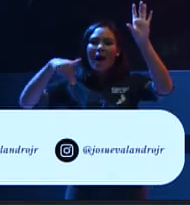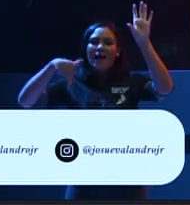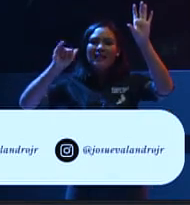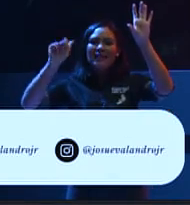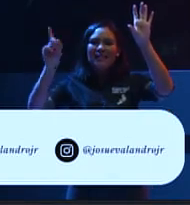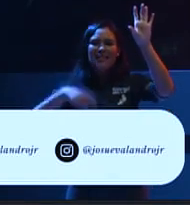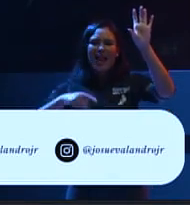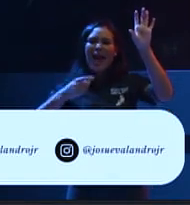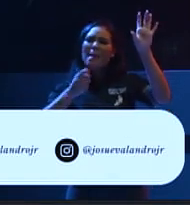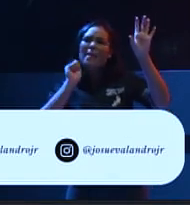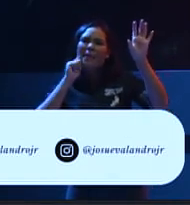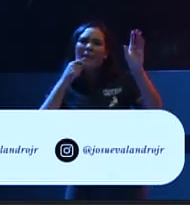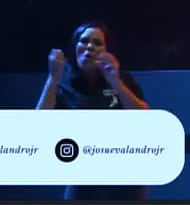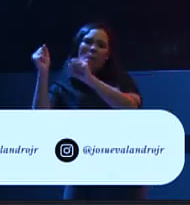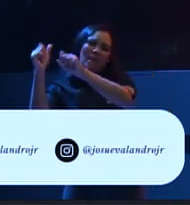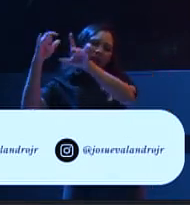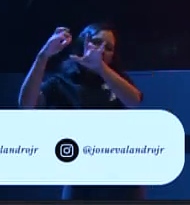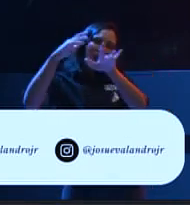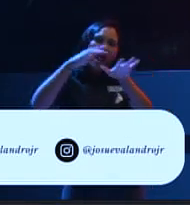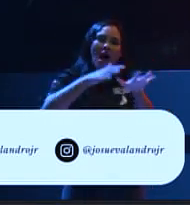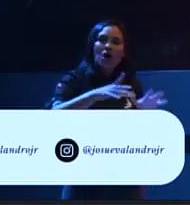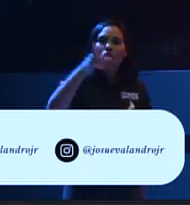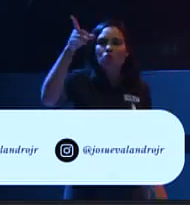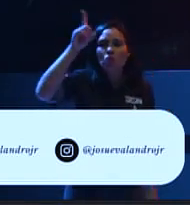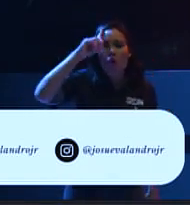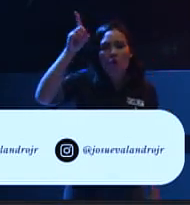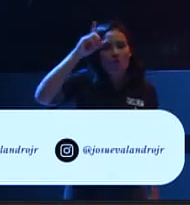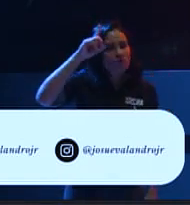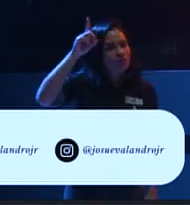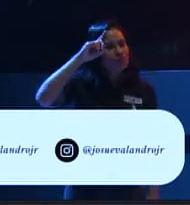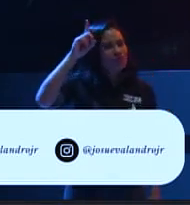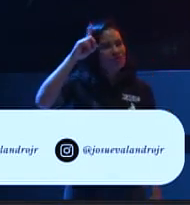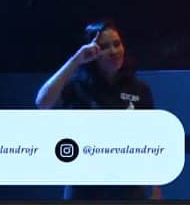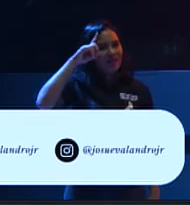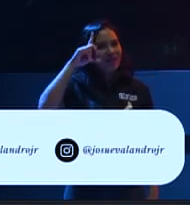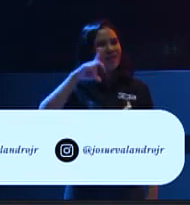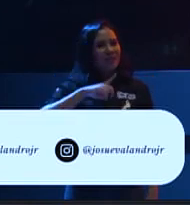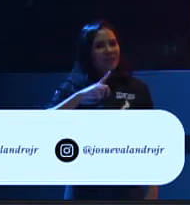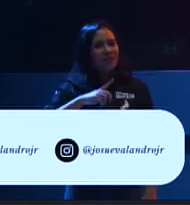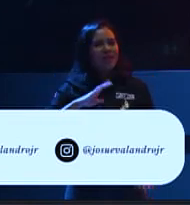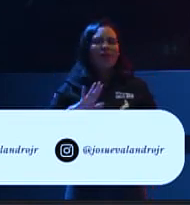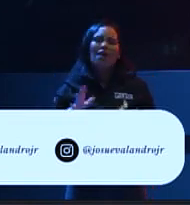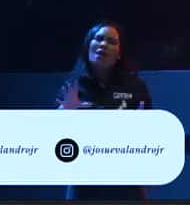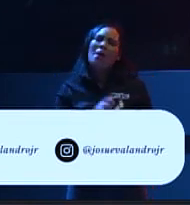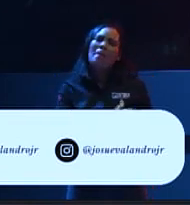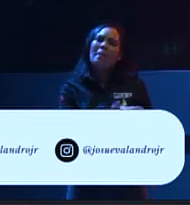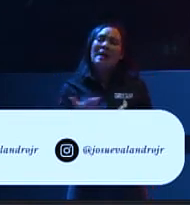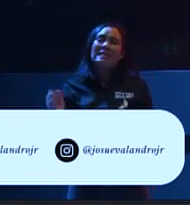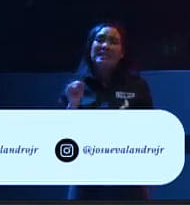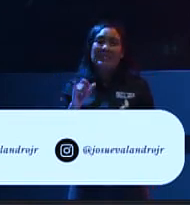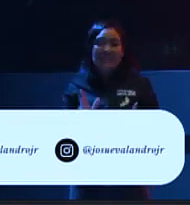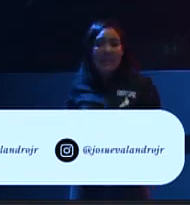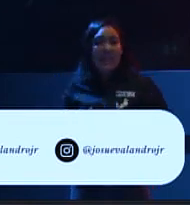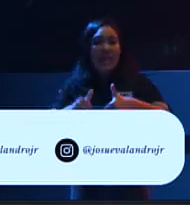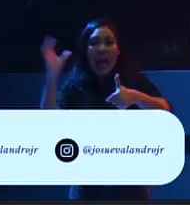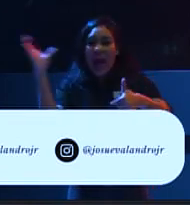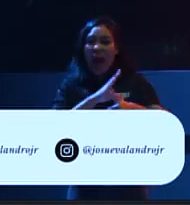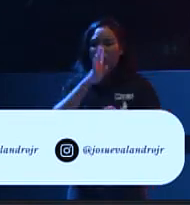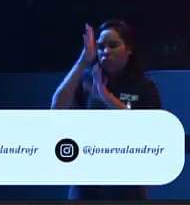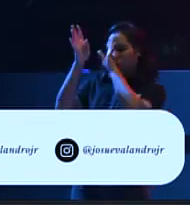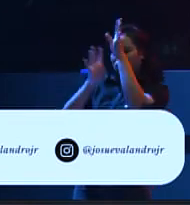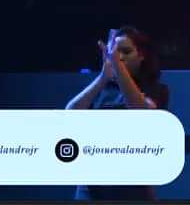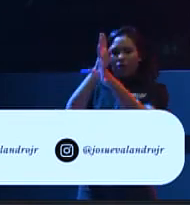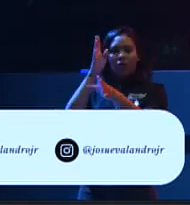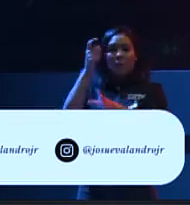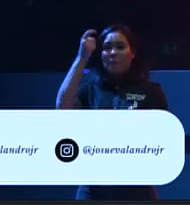a cada dia ai meus queridos quando a gente se precipita a gente age sem pensar o